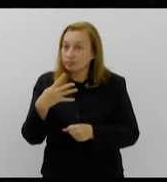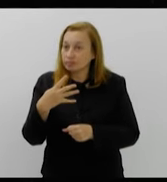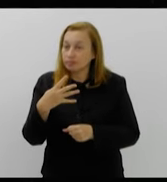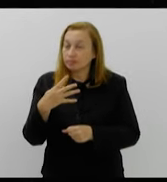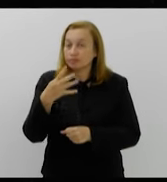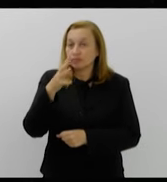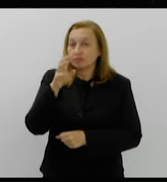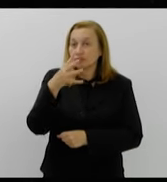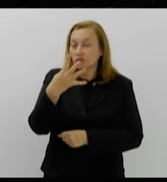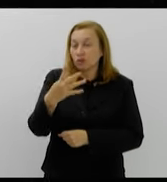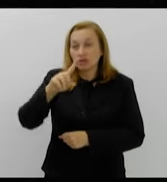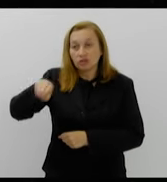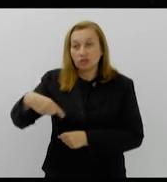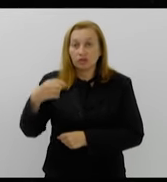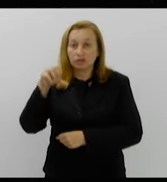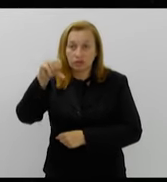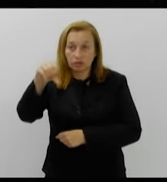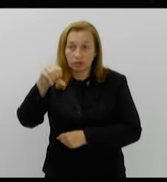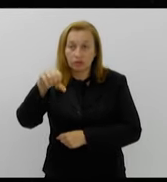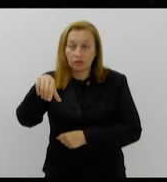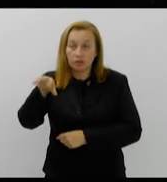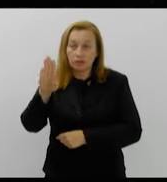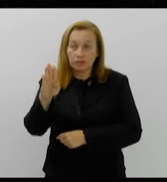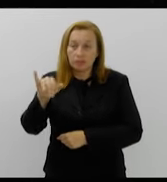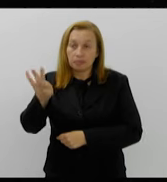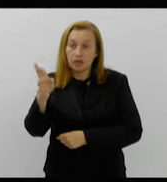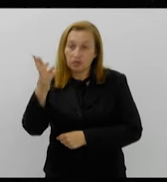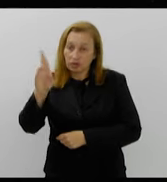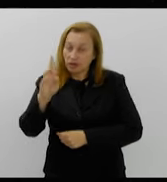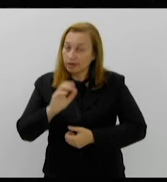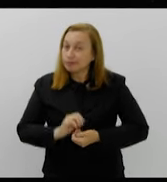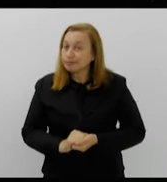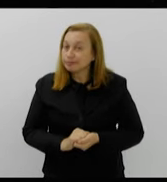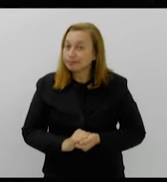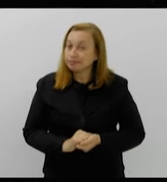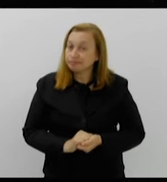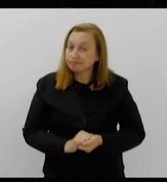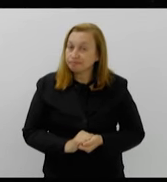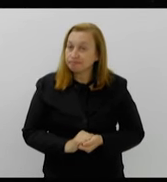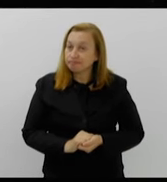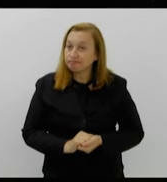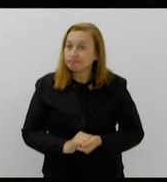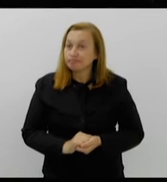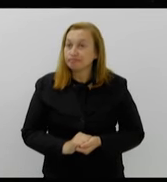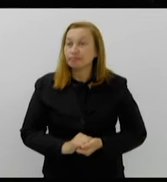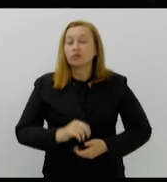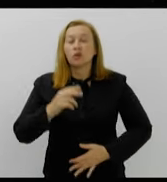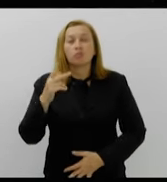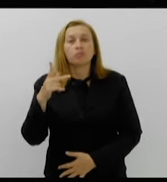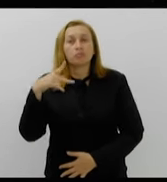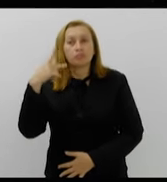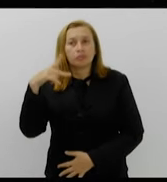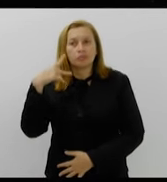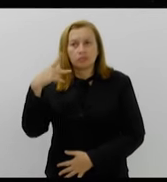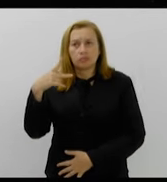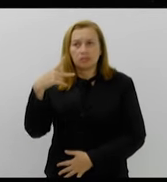de 4,9 bilhões de reais algum parlamentar